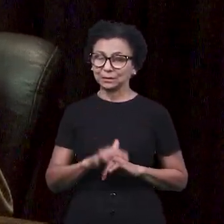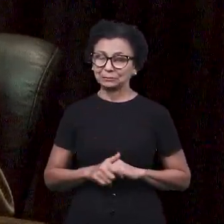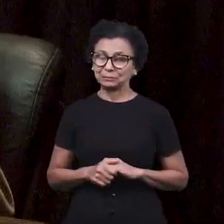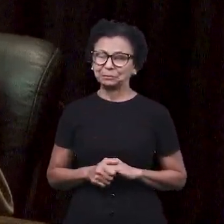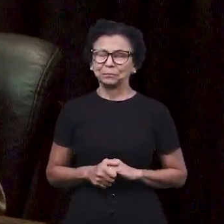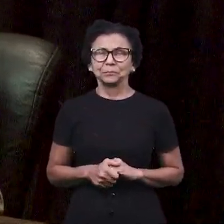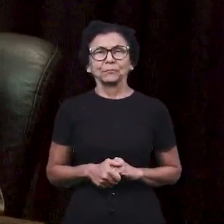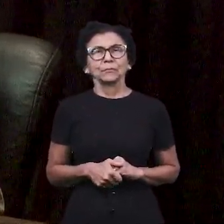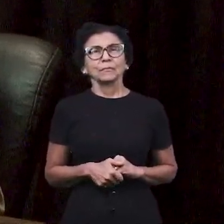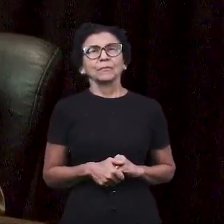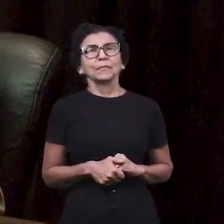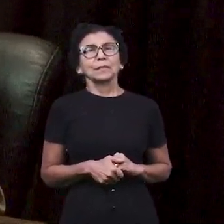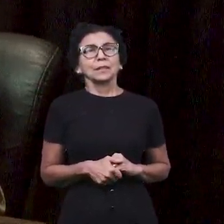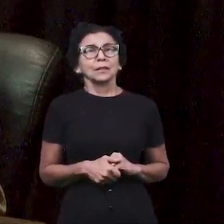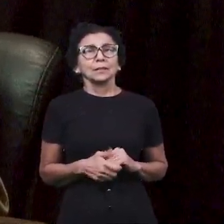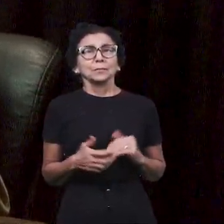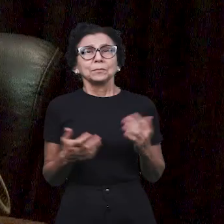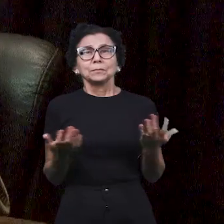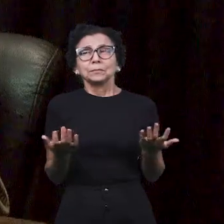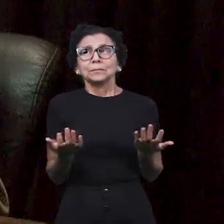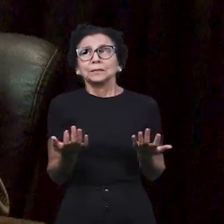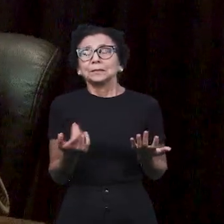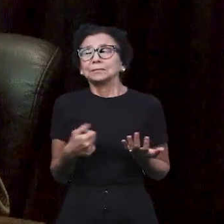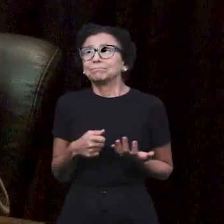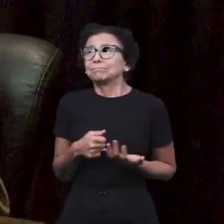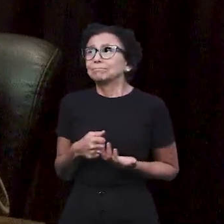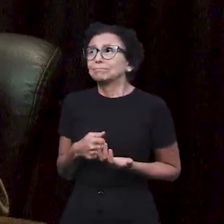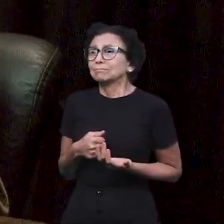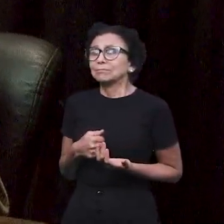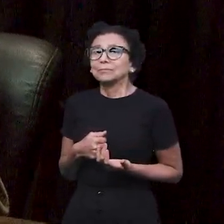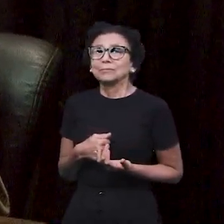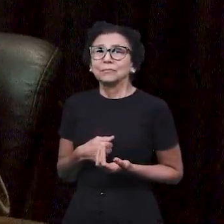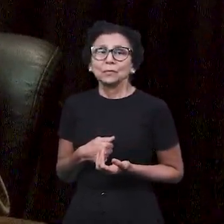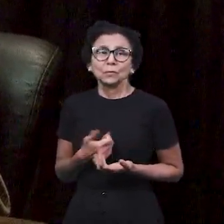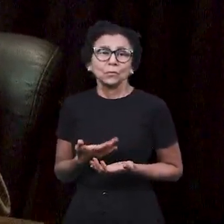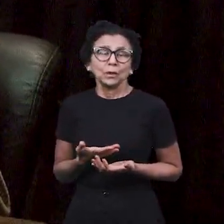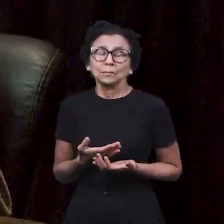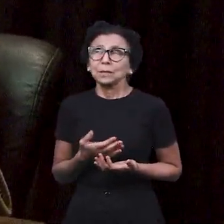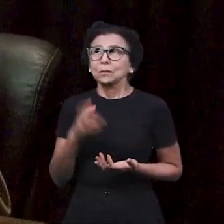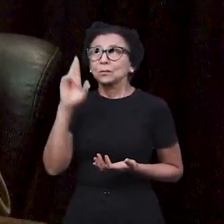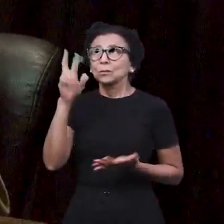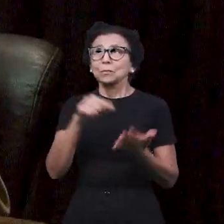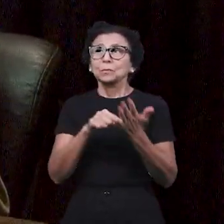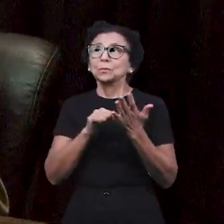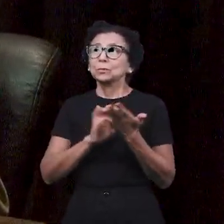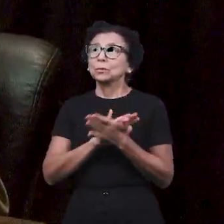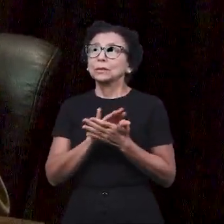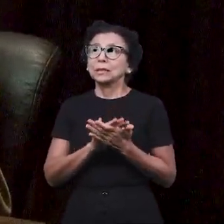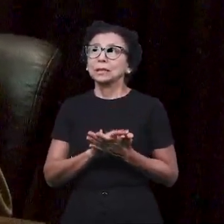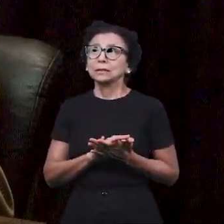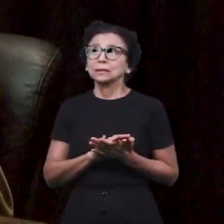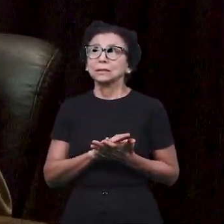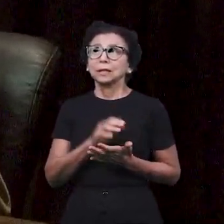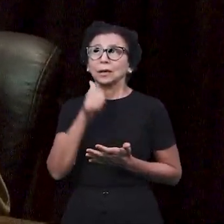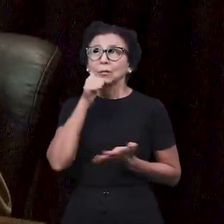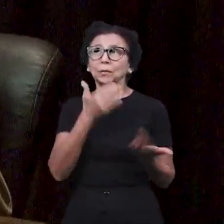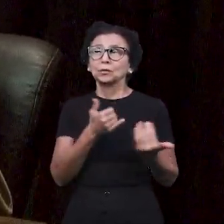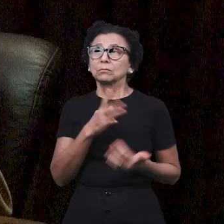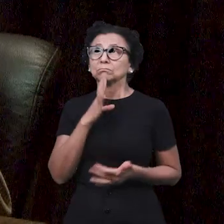desse pastor. Eu não conheço ninguém, não conheço nenhuma jovem. O Senhor não me mostrou nada. Ele foi